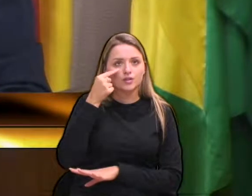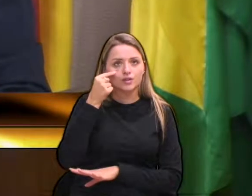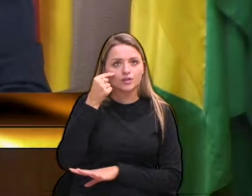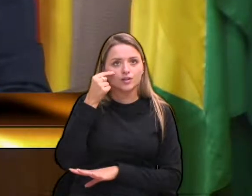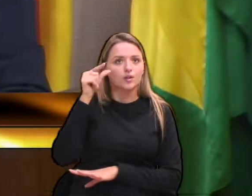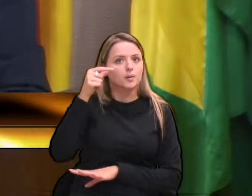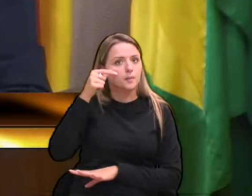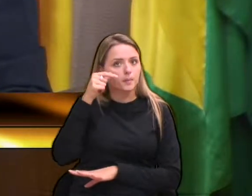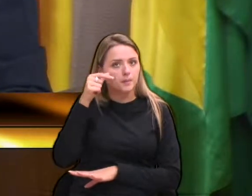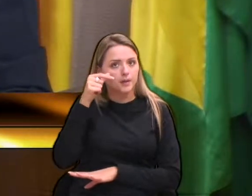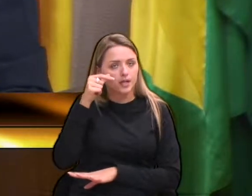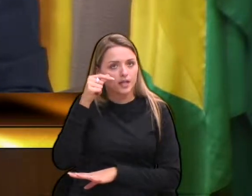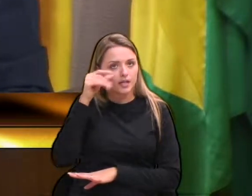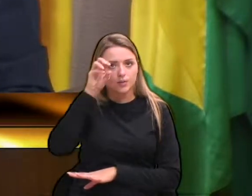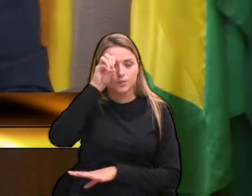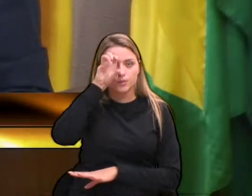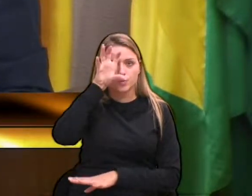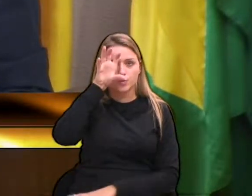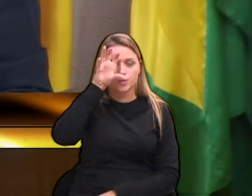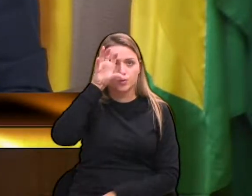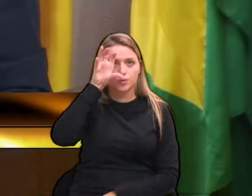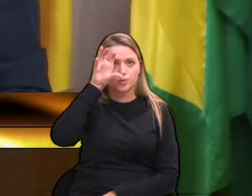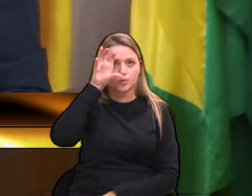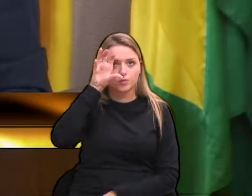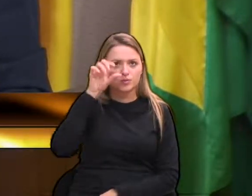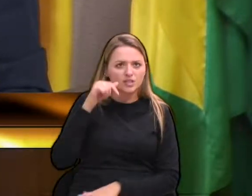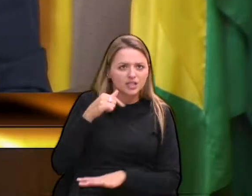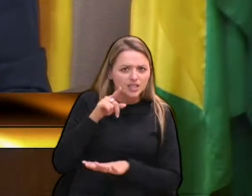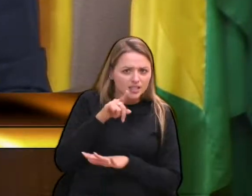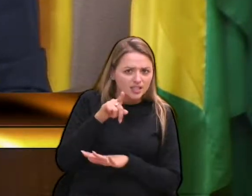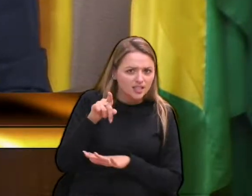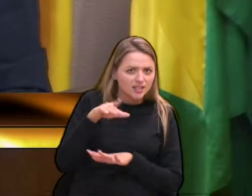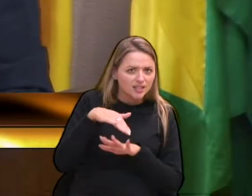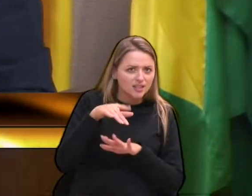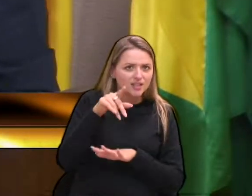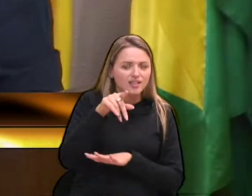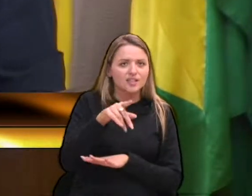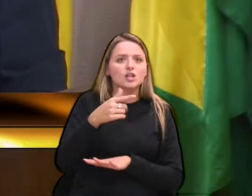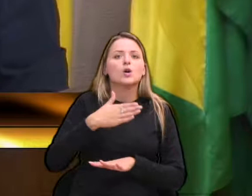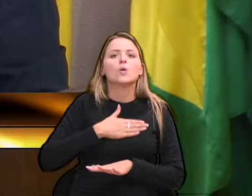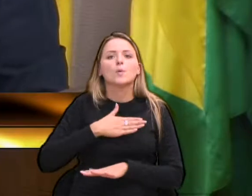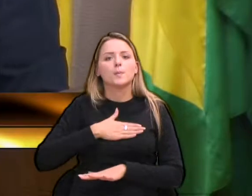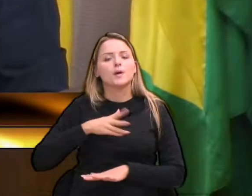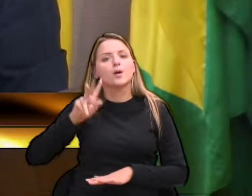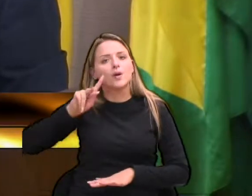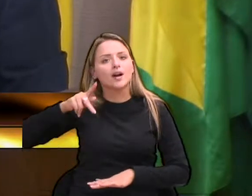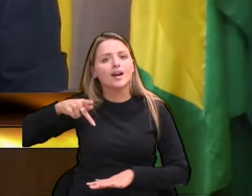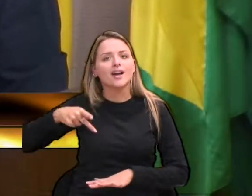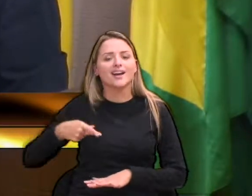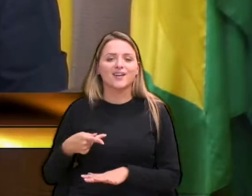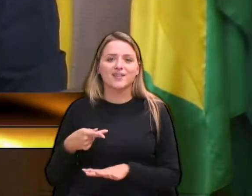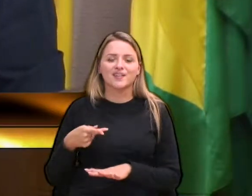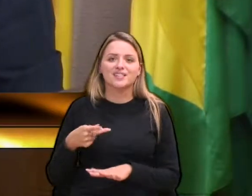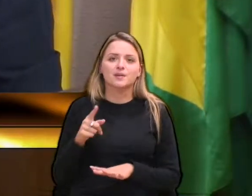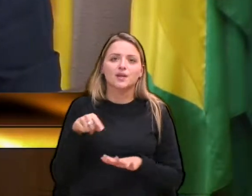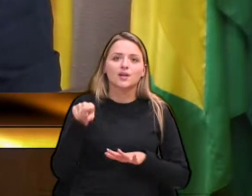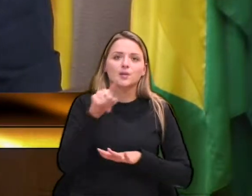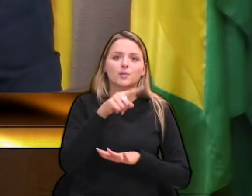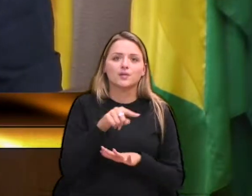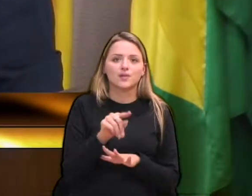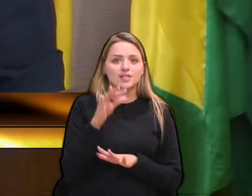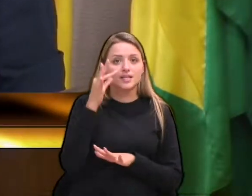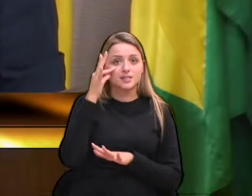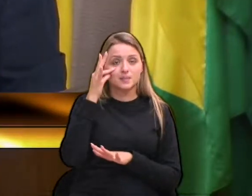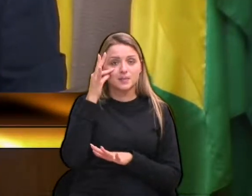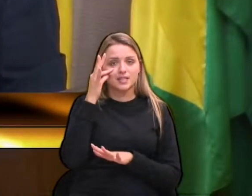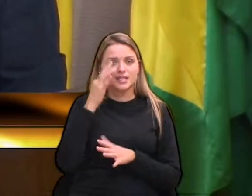Perico Fiusa, eu não sei se eu esqueci de mais algum, o meu reconhecimento por prestigiar este